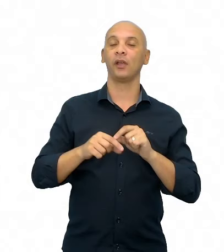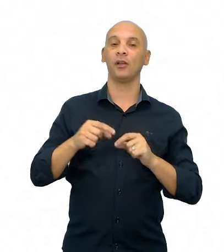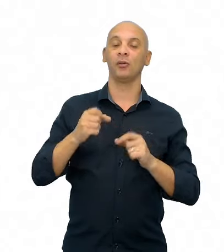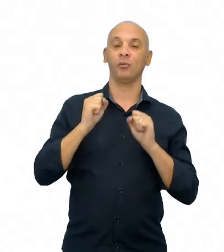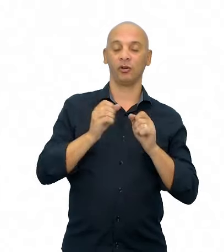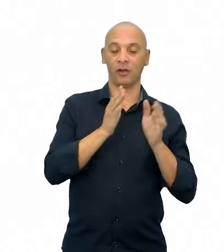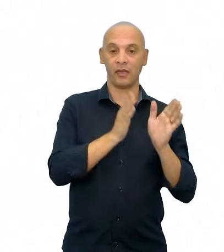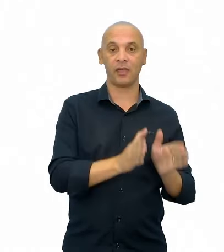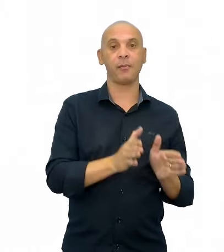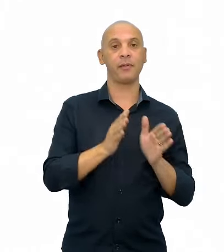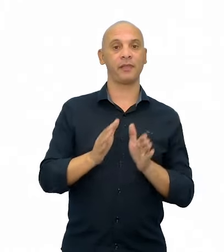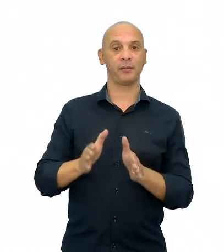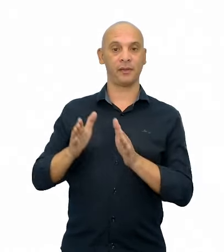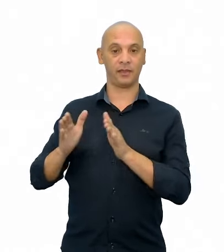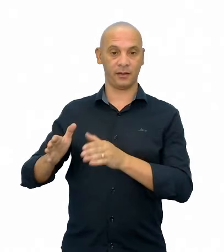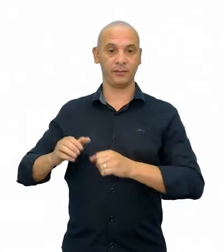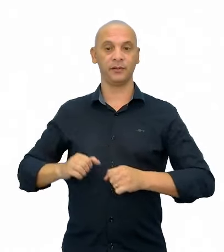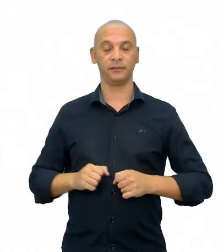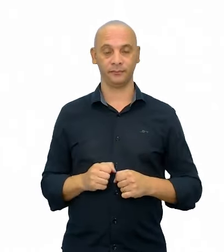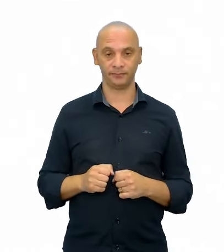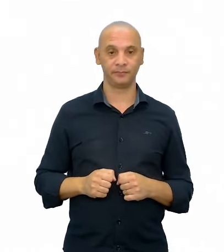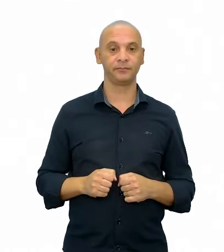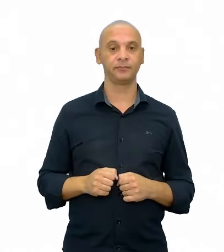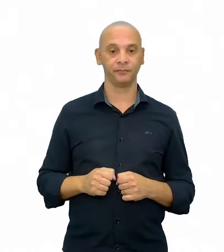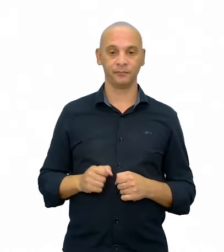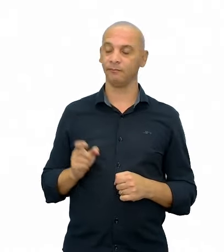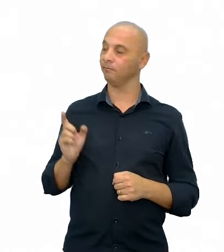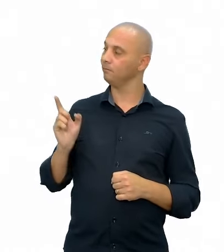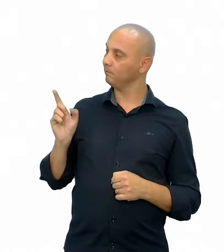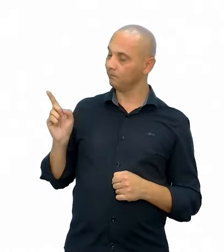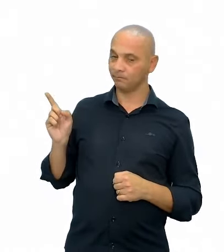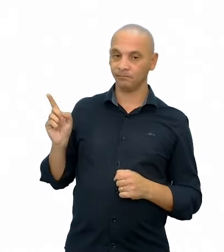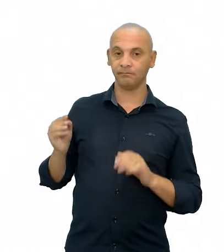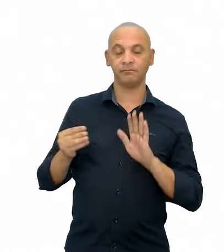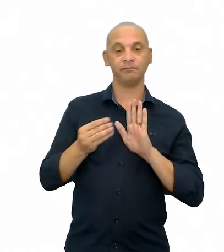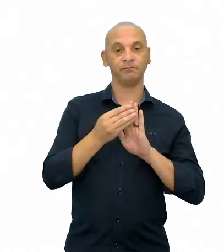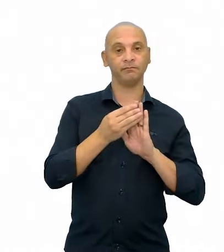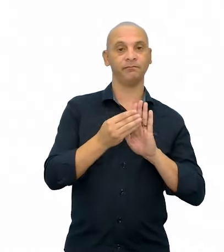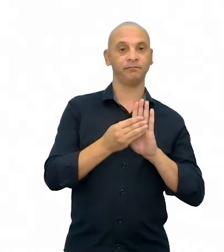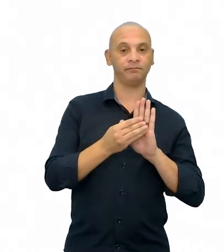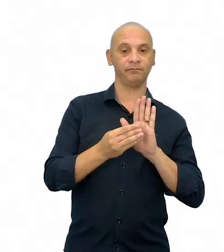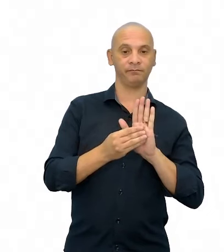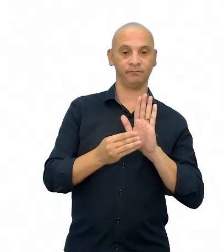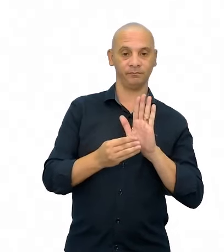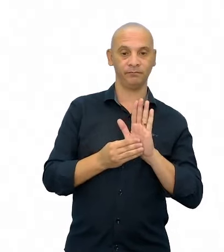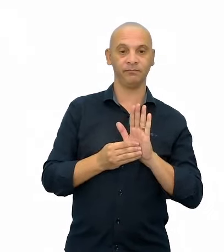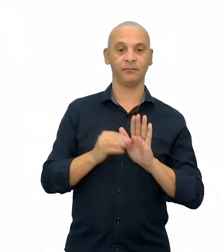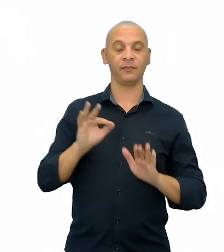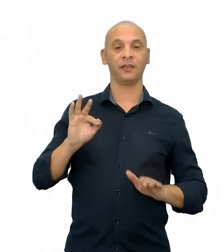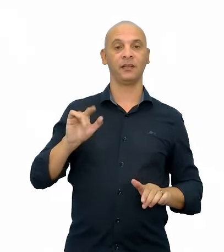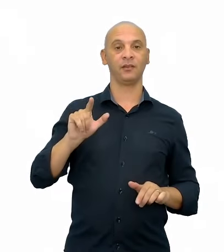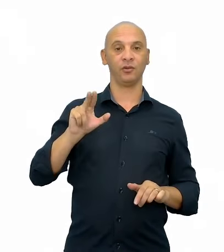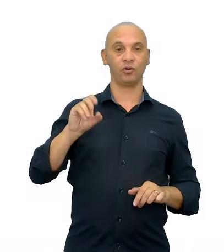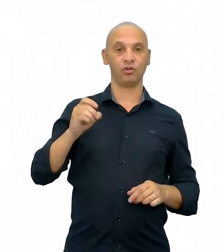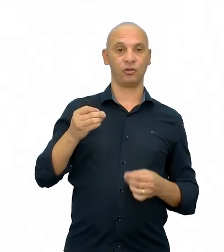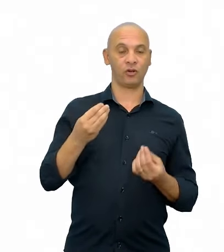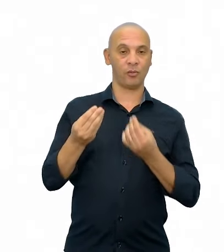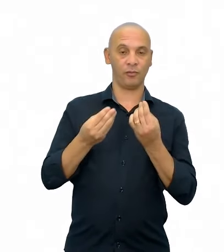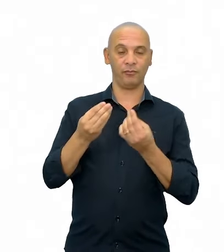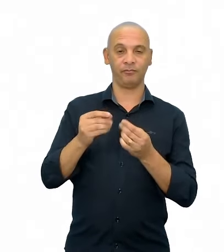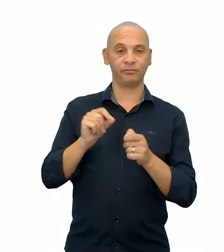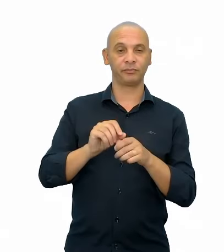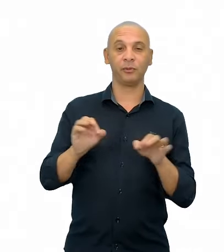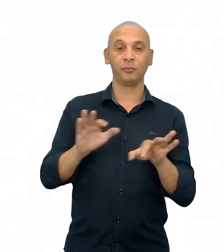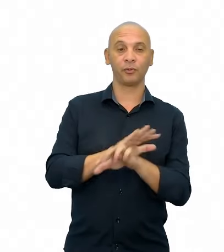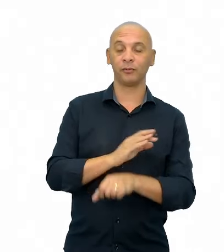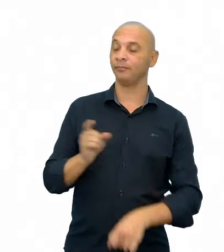das etapas. Então, para essa questão, o nosso fluxograma ficaria, né? Teria lá